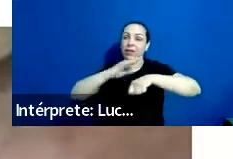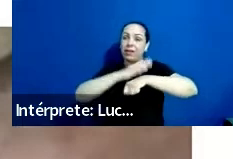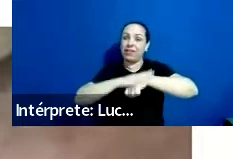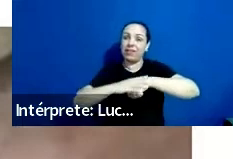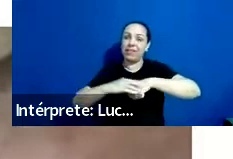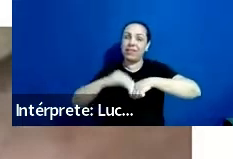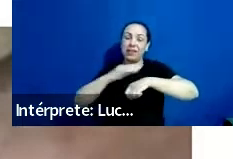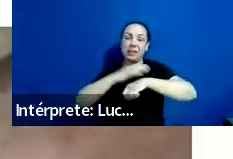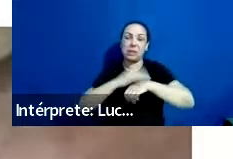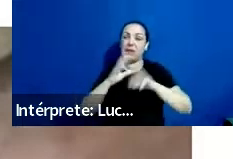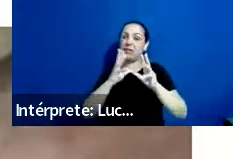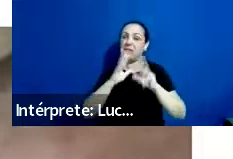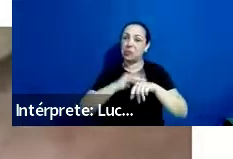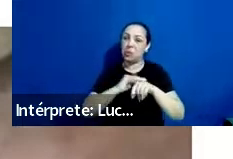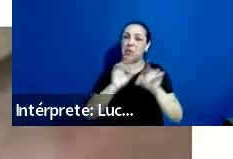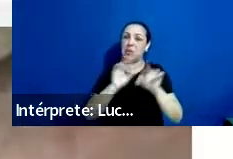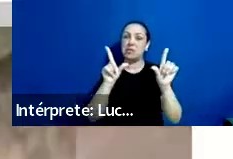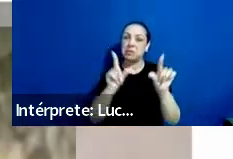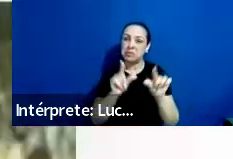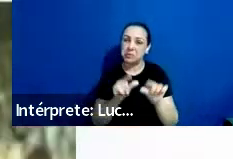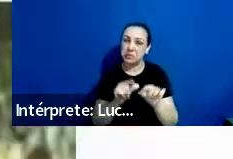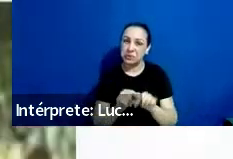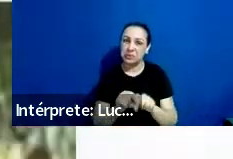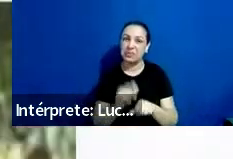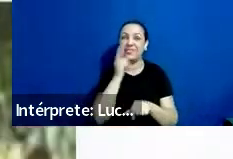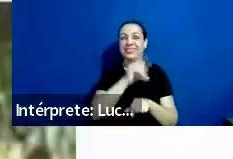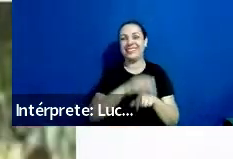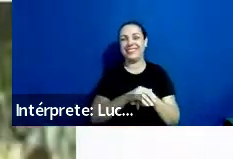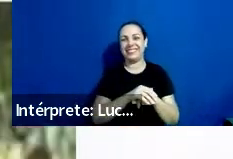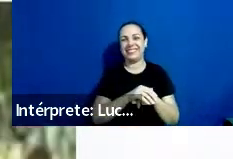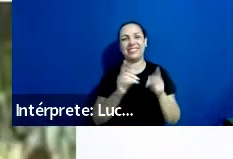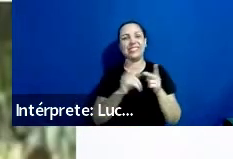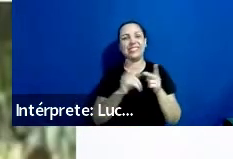resultado de antes e depois de úlcera varicosa,